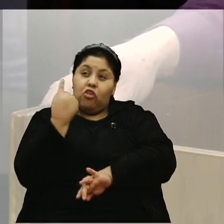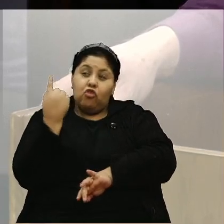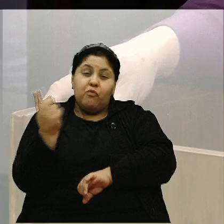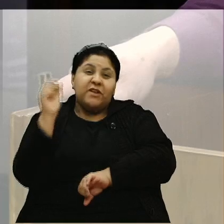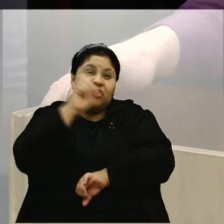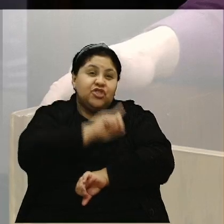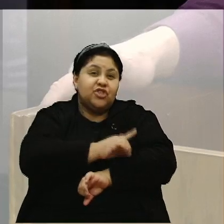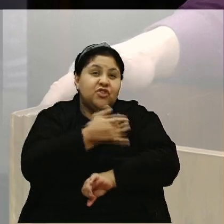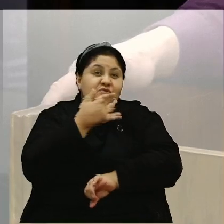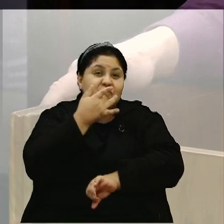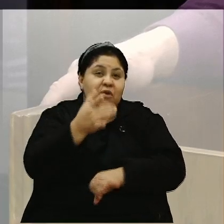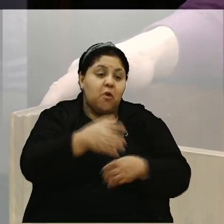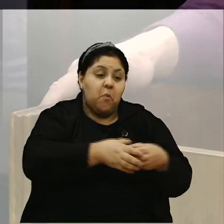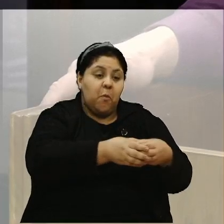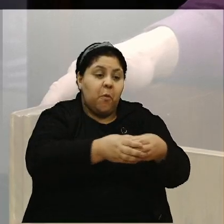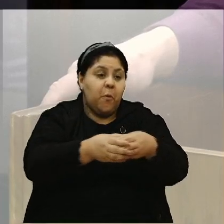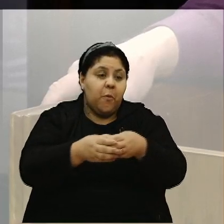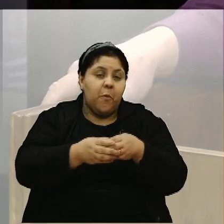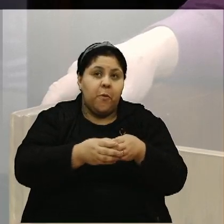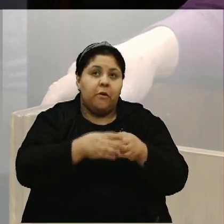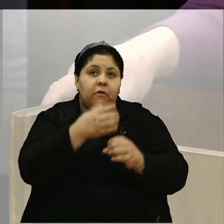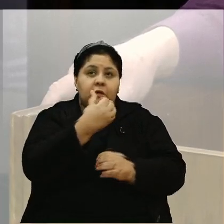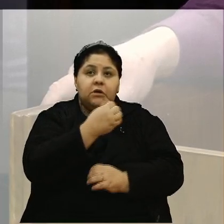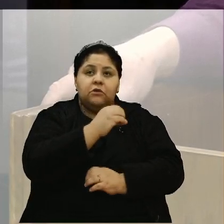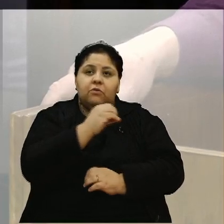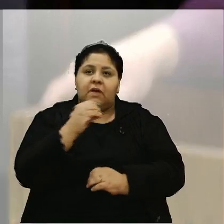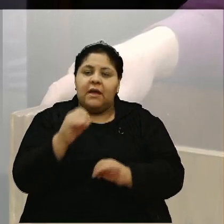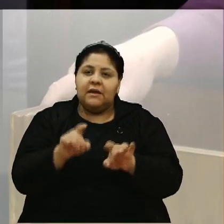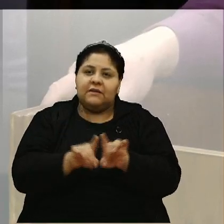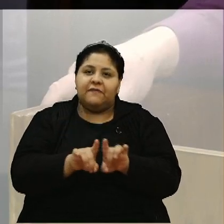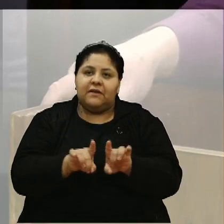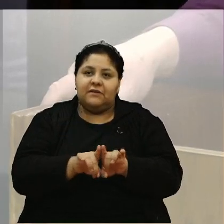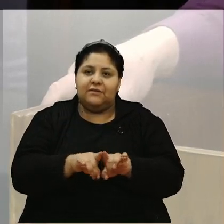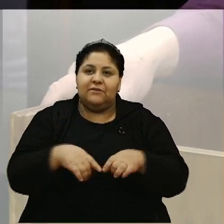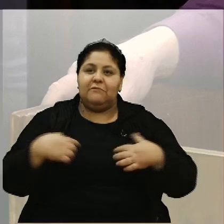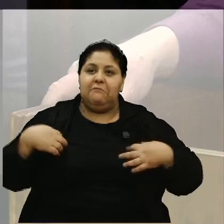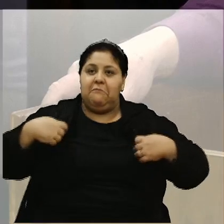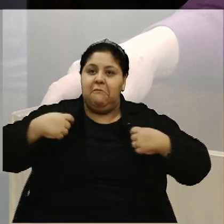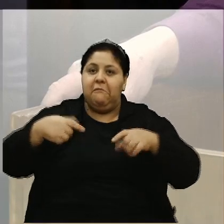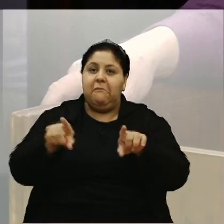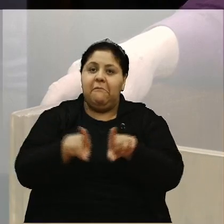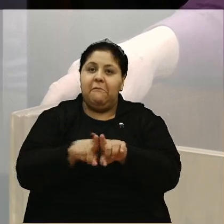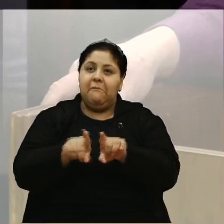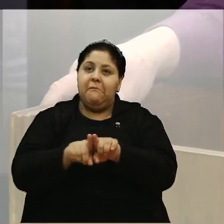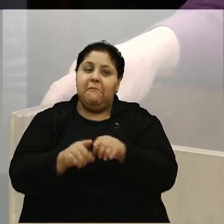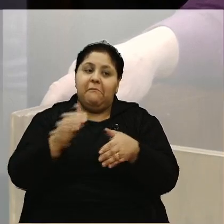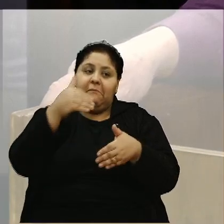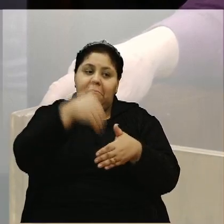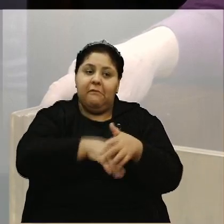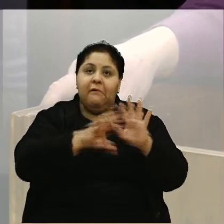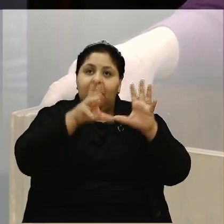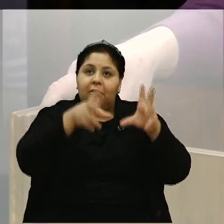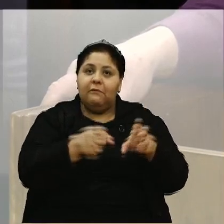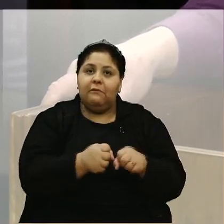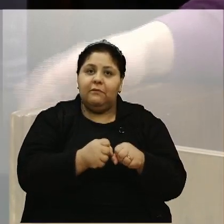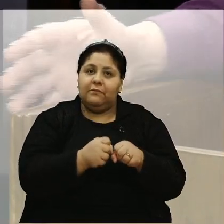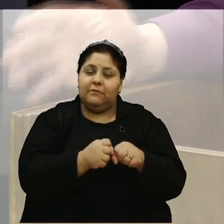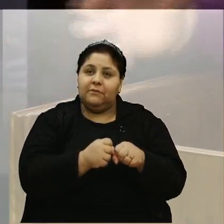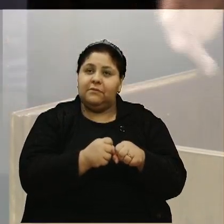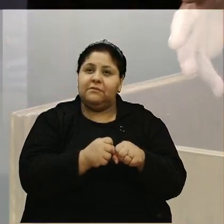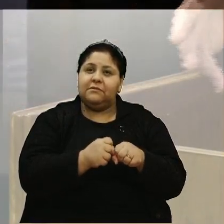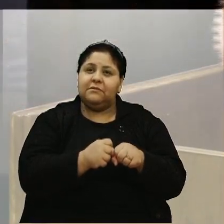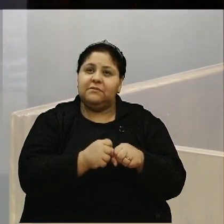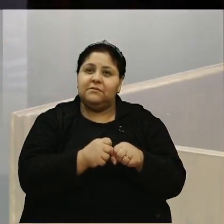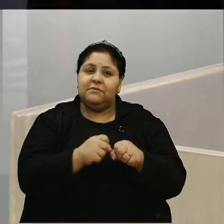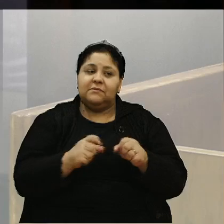quando formaram o grupo 600. O Wander Pienegonda jogava bola comigo quando eu treinava, me coloca a par de tudo. Que a